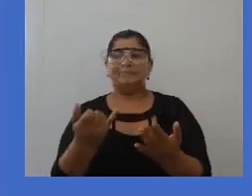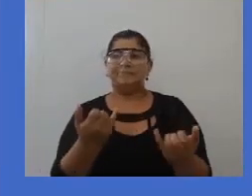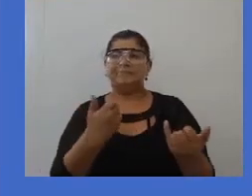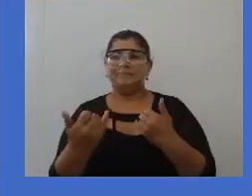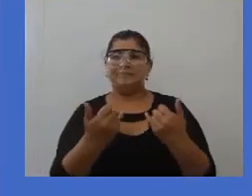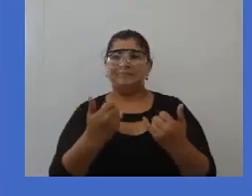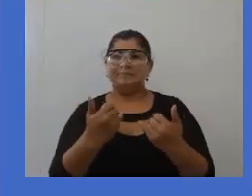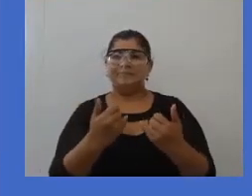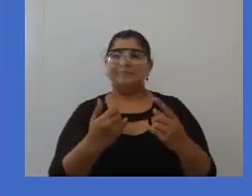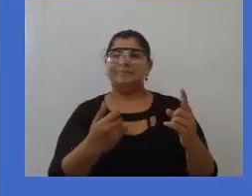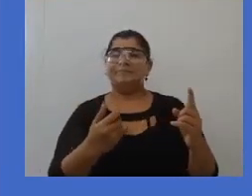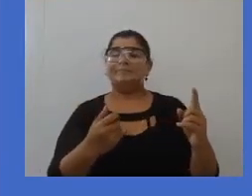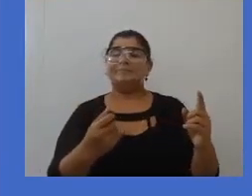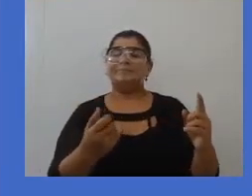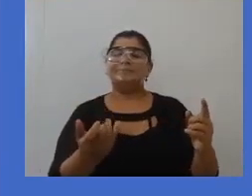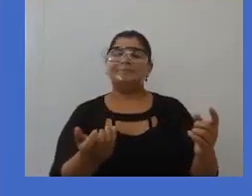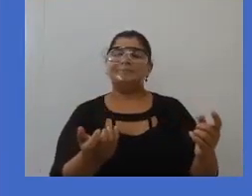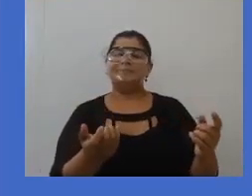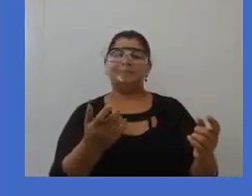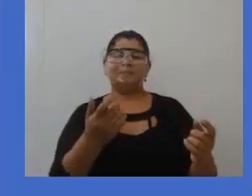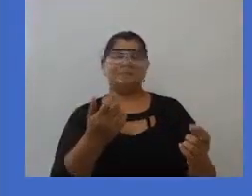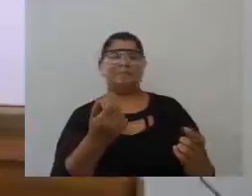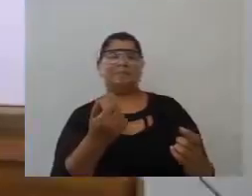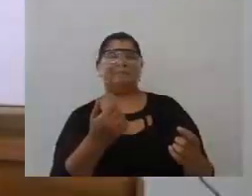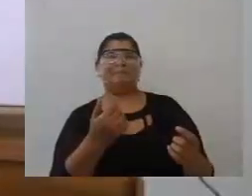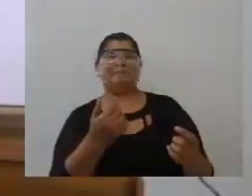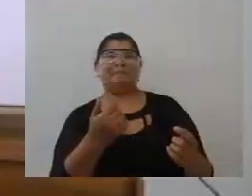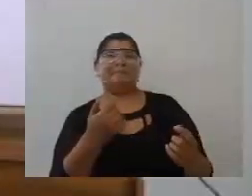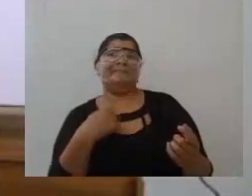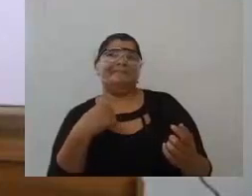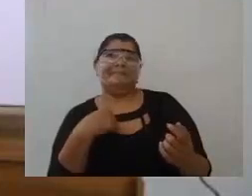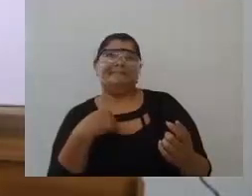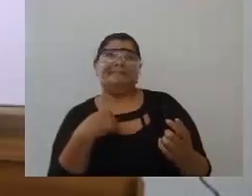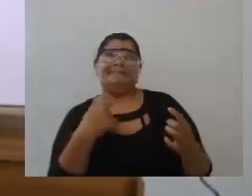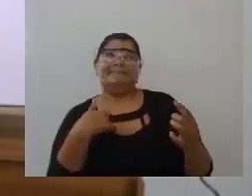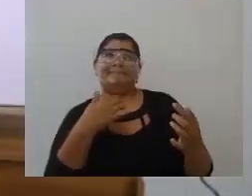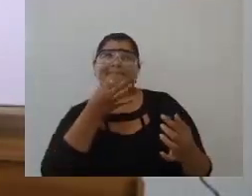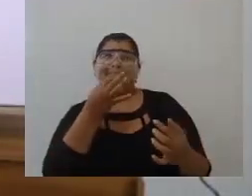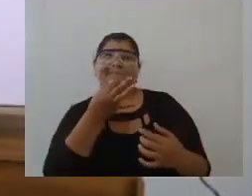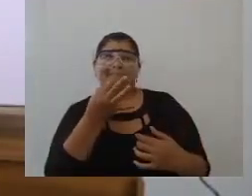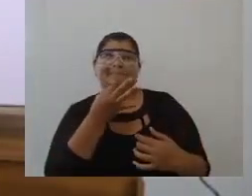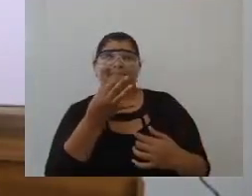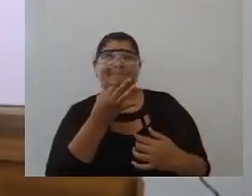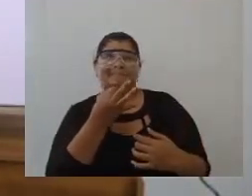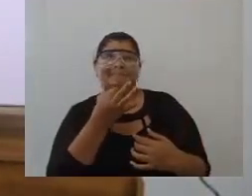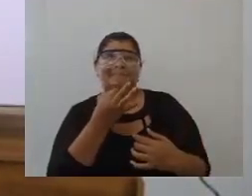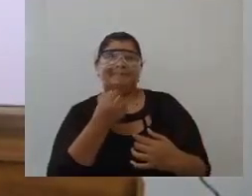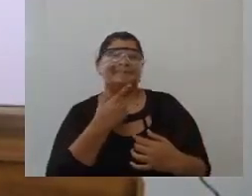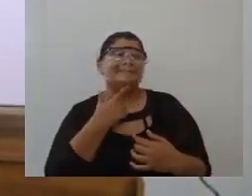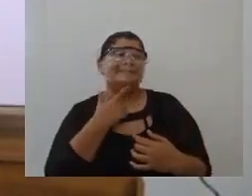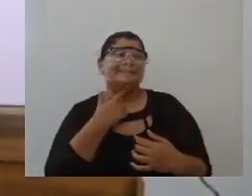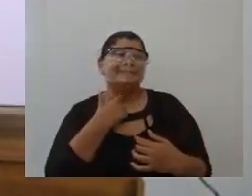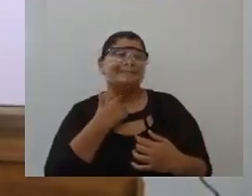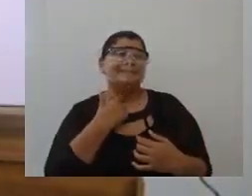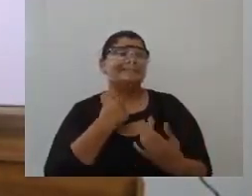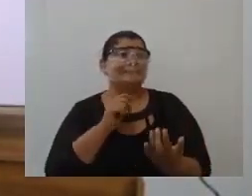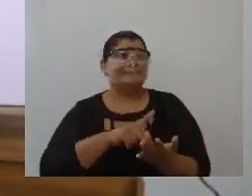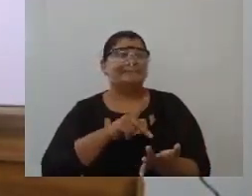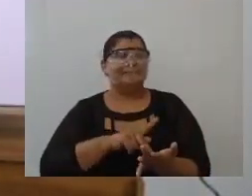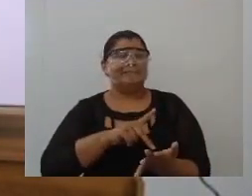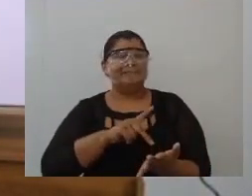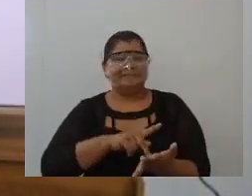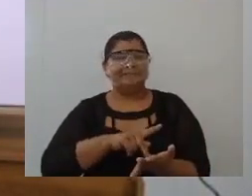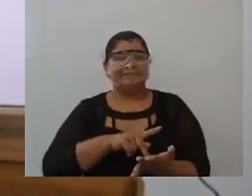informação chega para fazer com que a gente confirme um ponto de vista. Às vezes a gente está com tanta vontade que seja